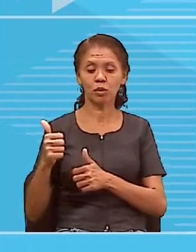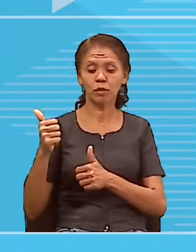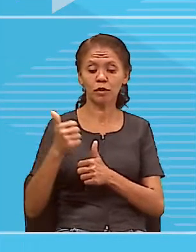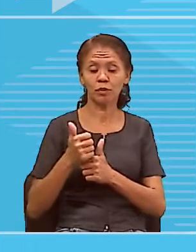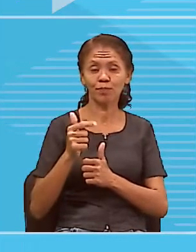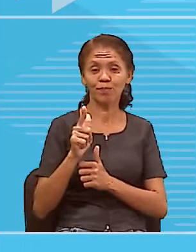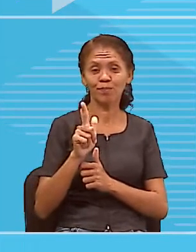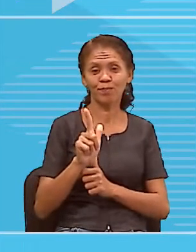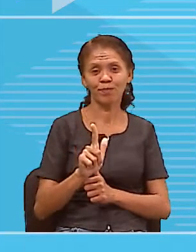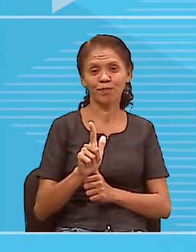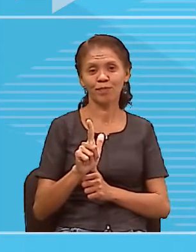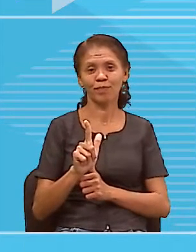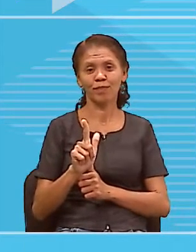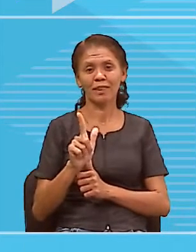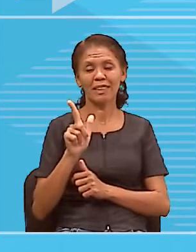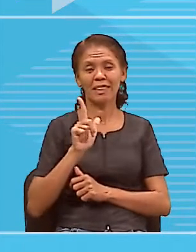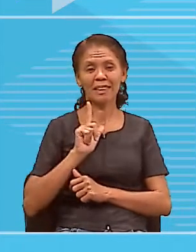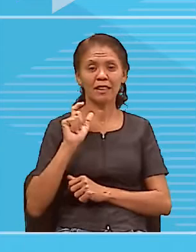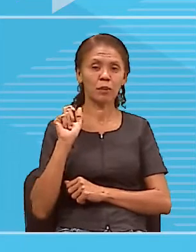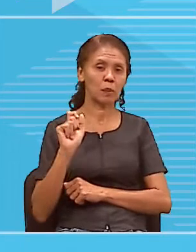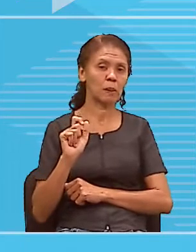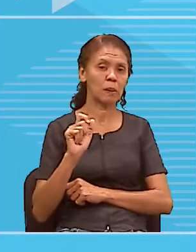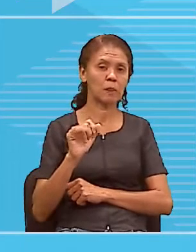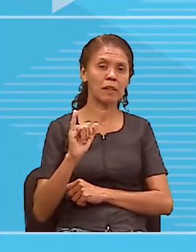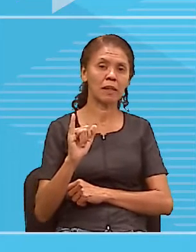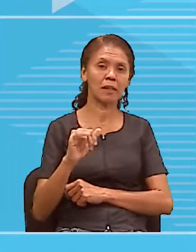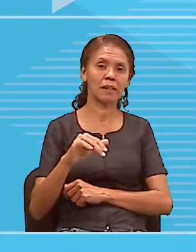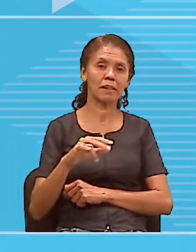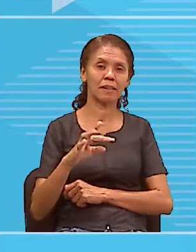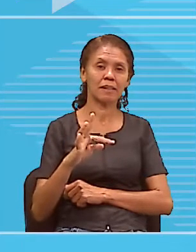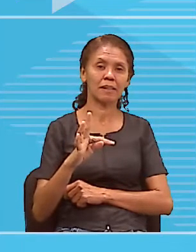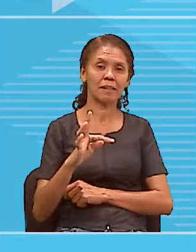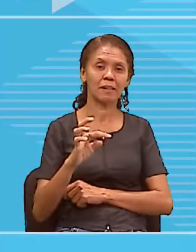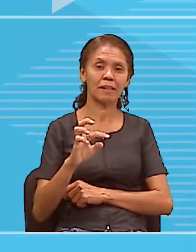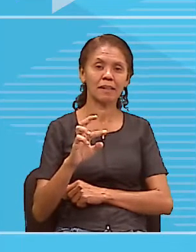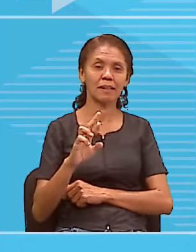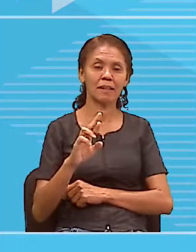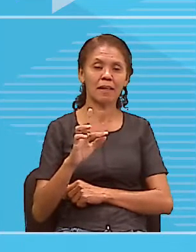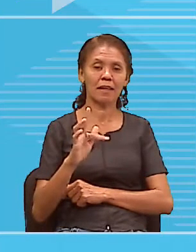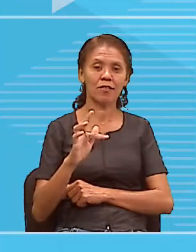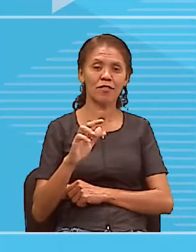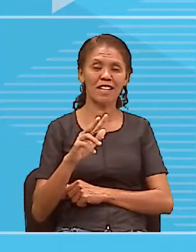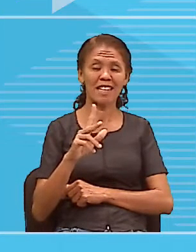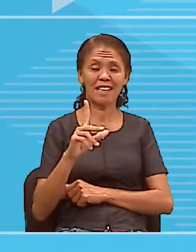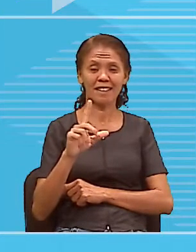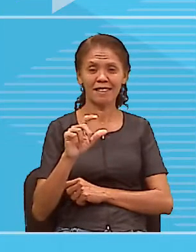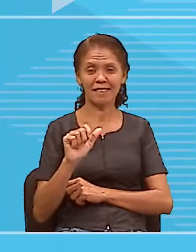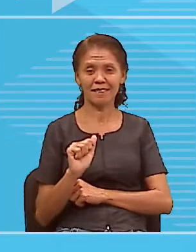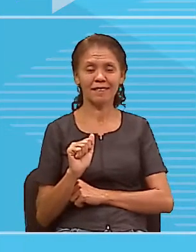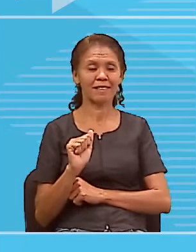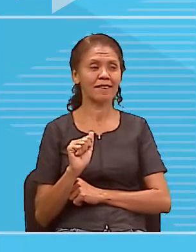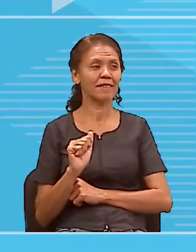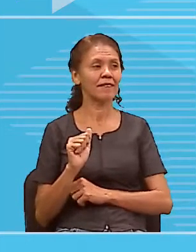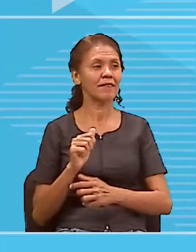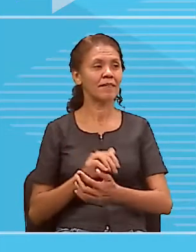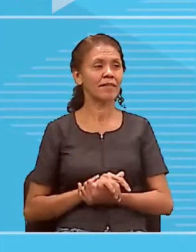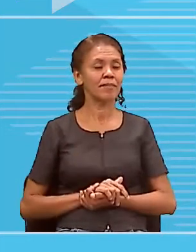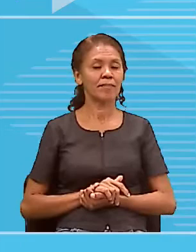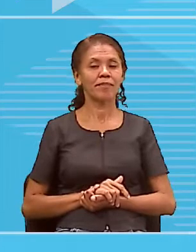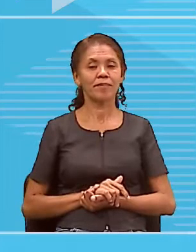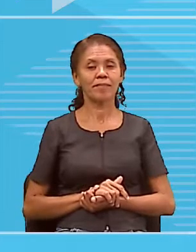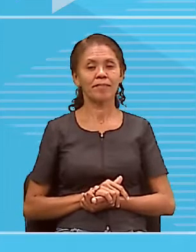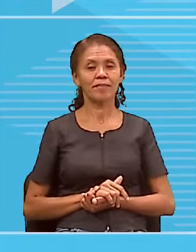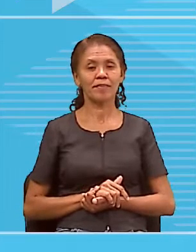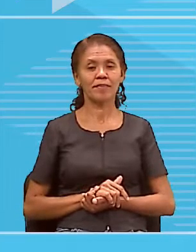interferência tá bom então a interferência ela é